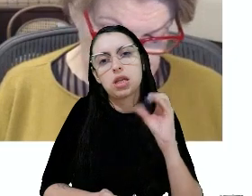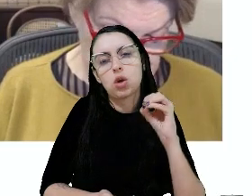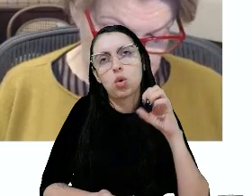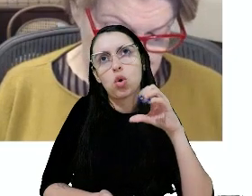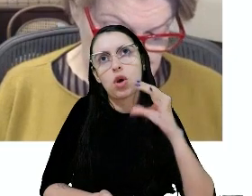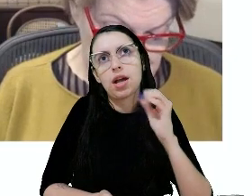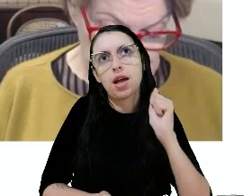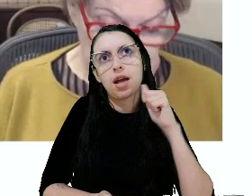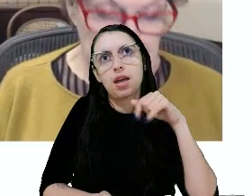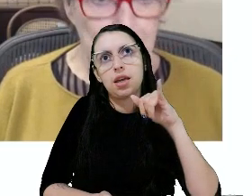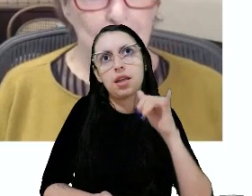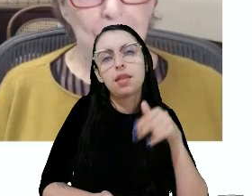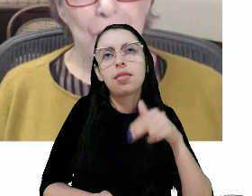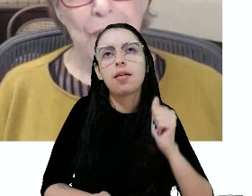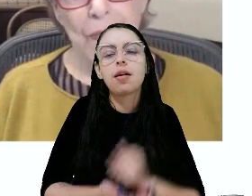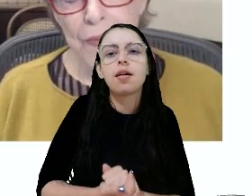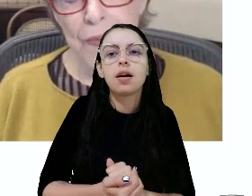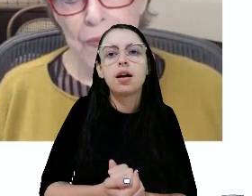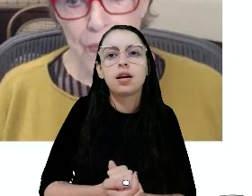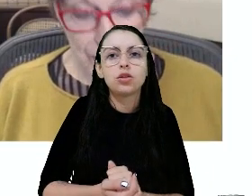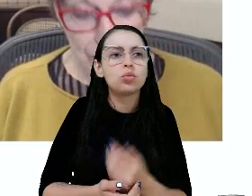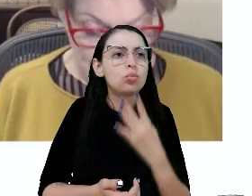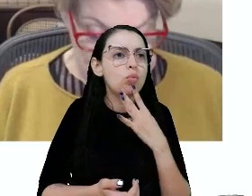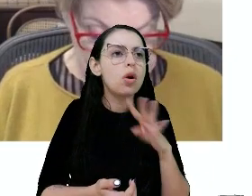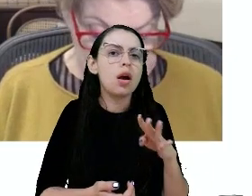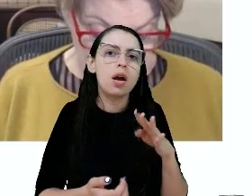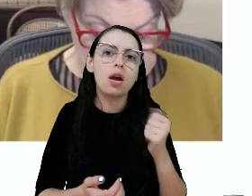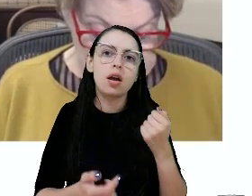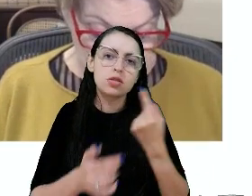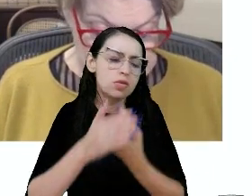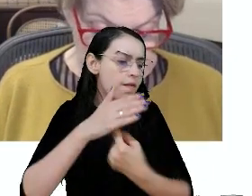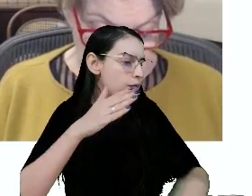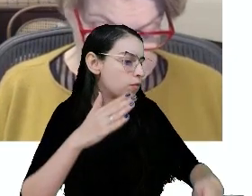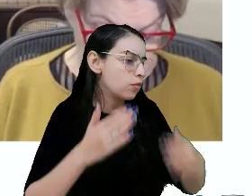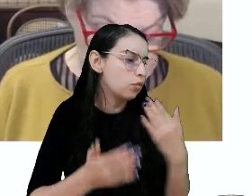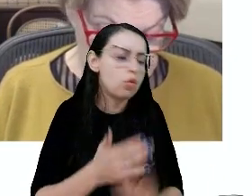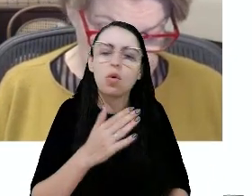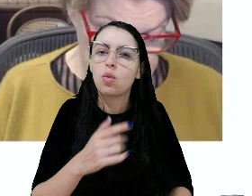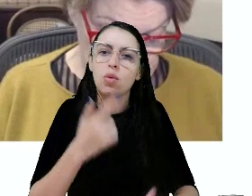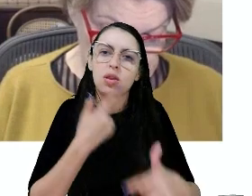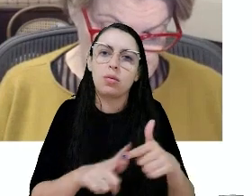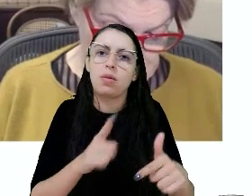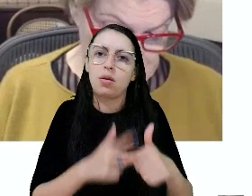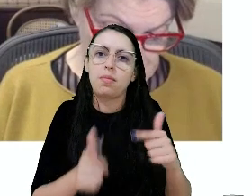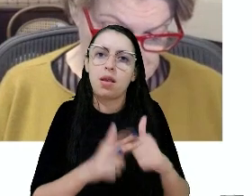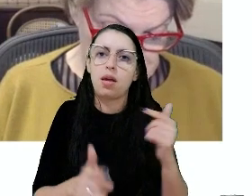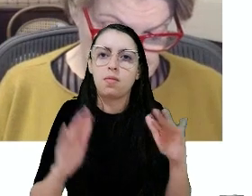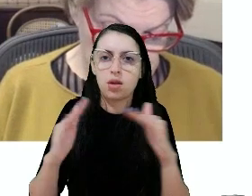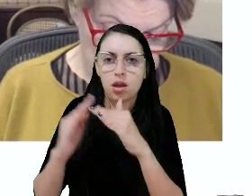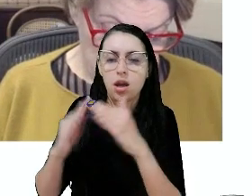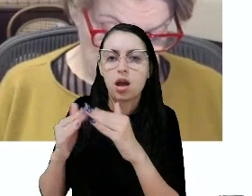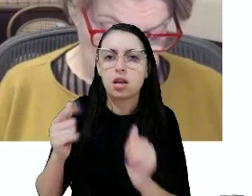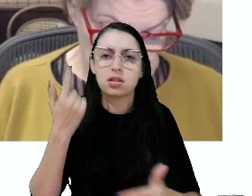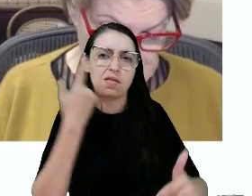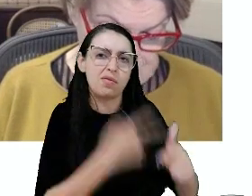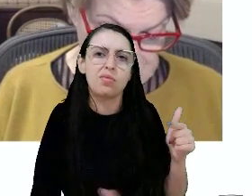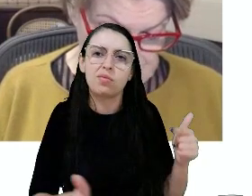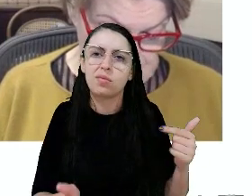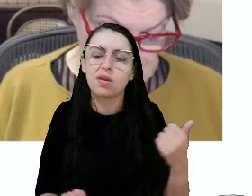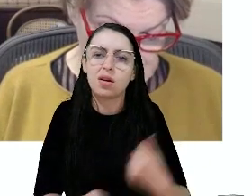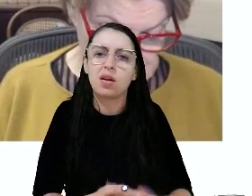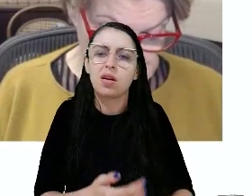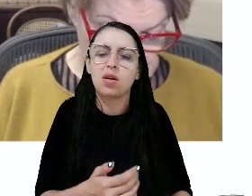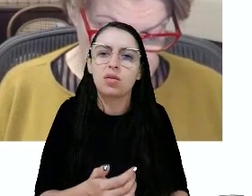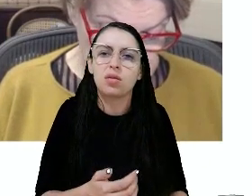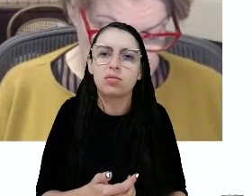a cocaína e descobri na cocaína essa fuga daqueles meus problemas dentro de casa, essa fuga daquele